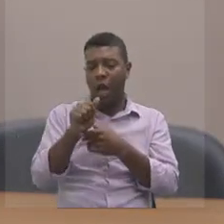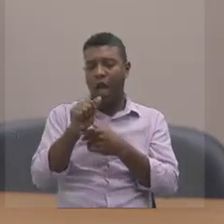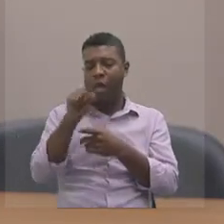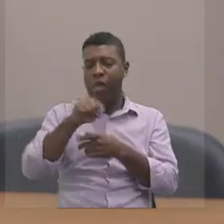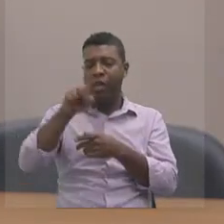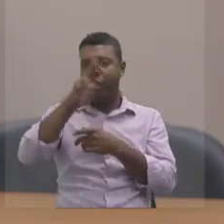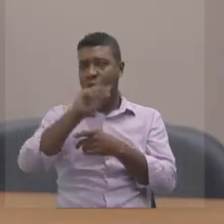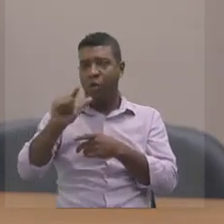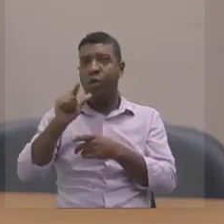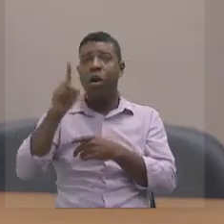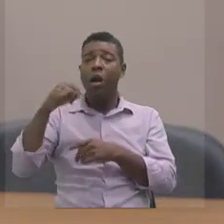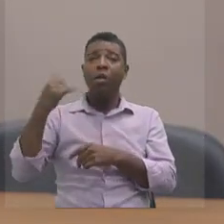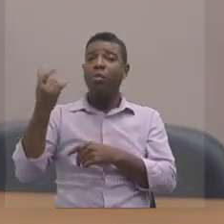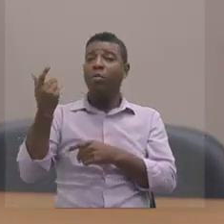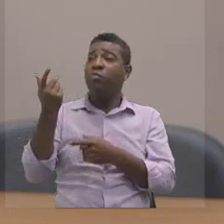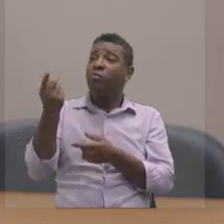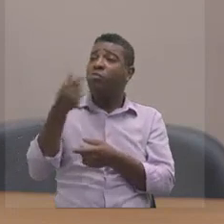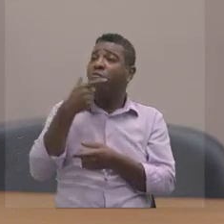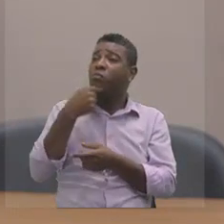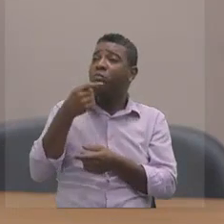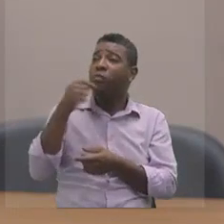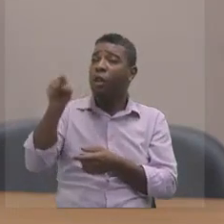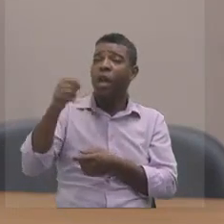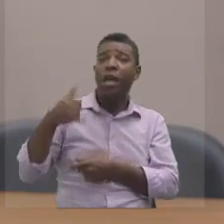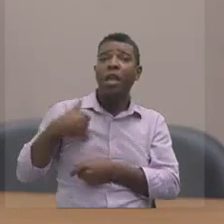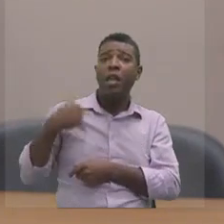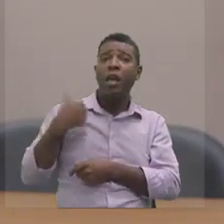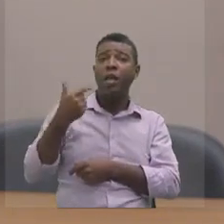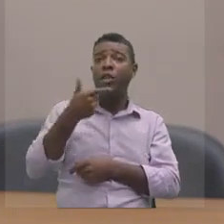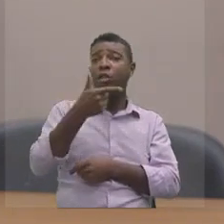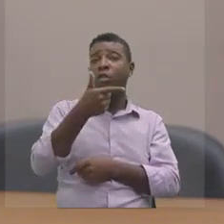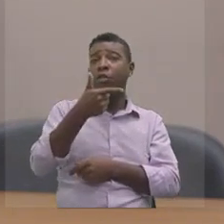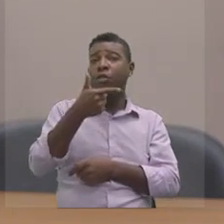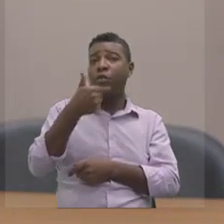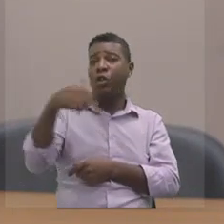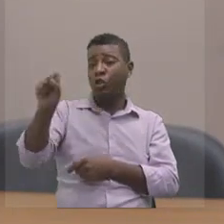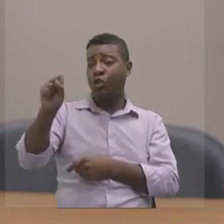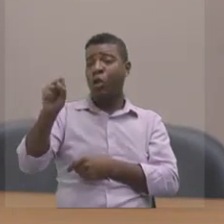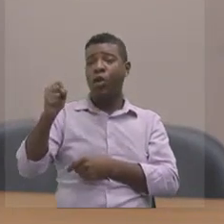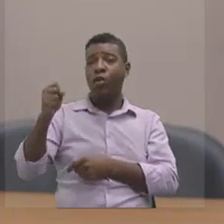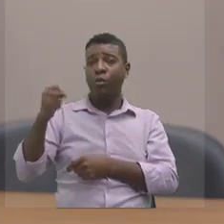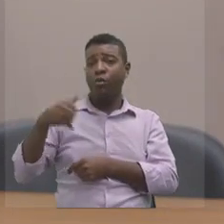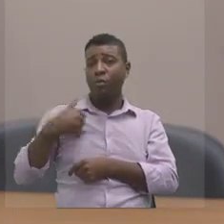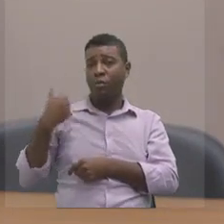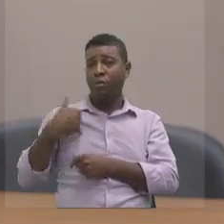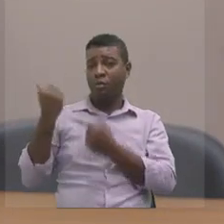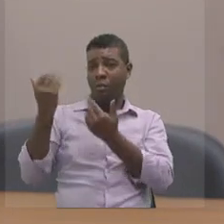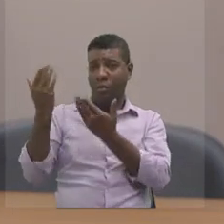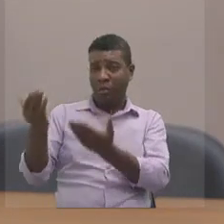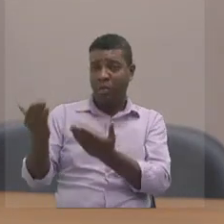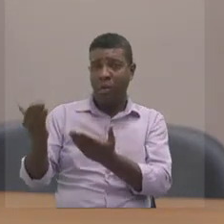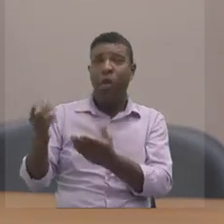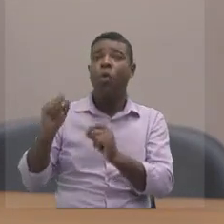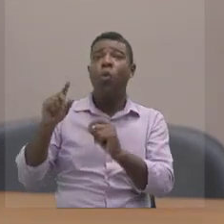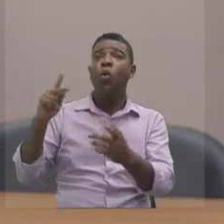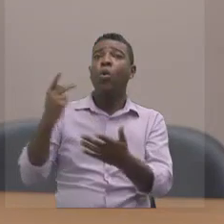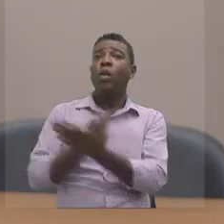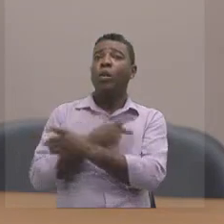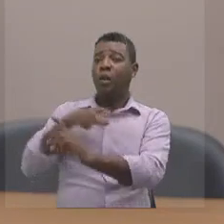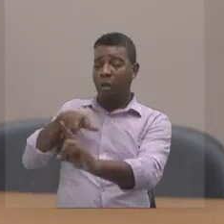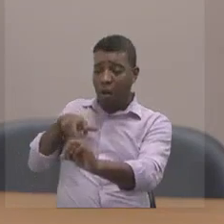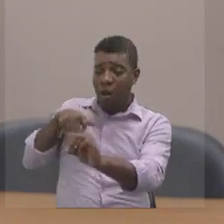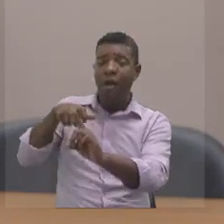um jovem de 28 anos que teve a vida ceifada de um acidente porque hoje mesmo eu percorri